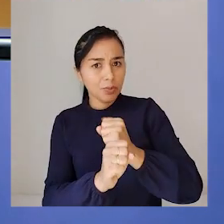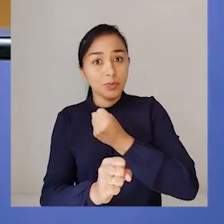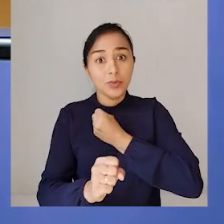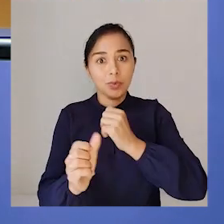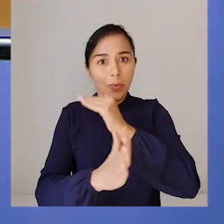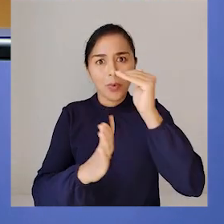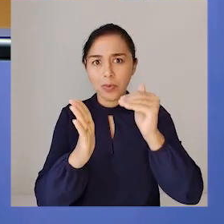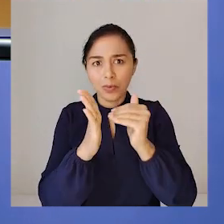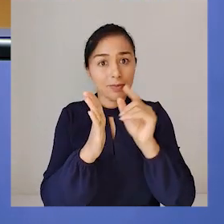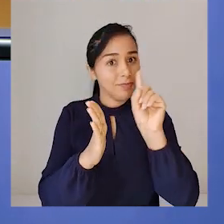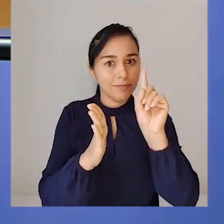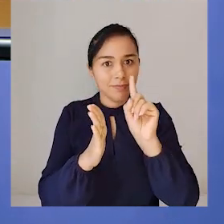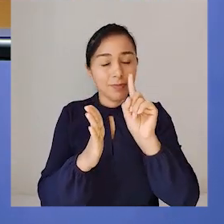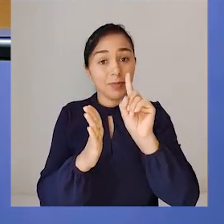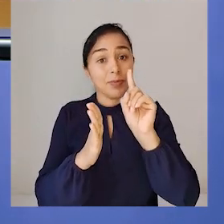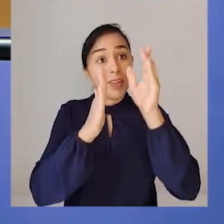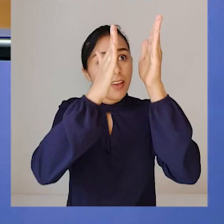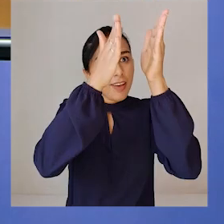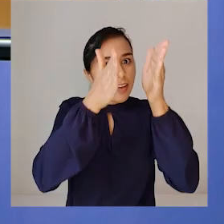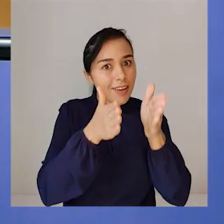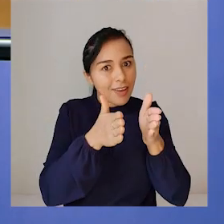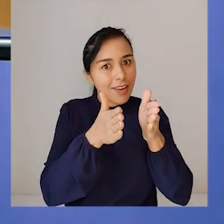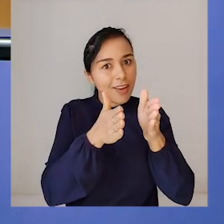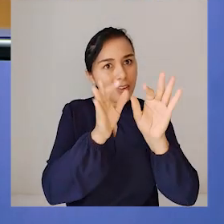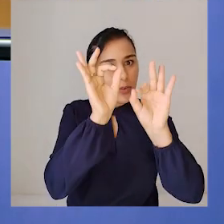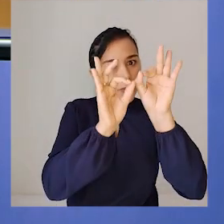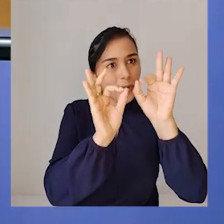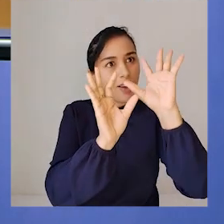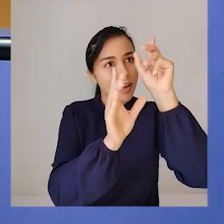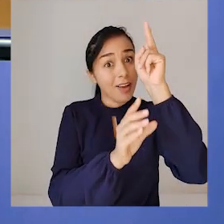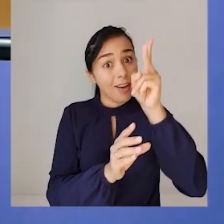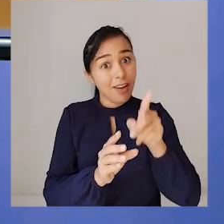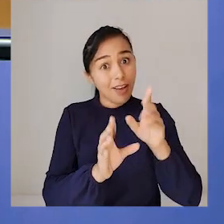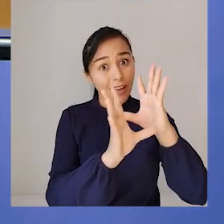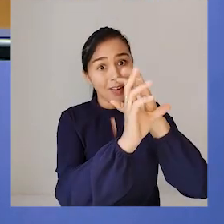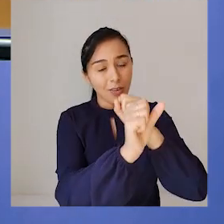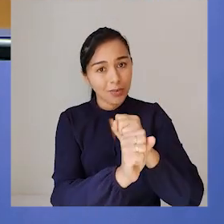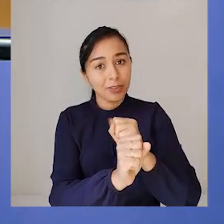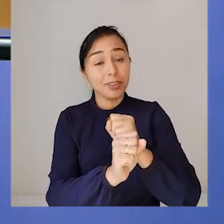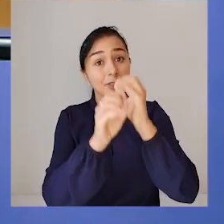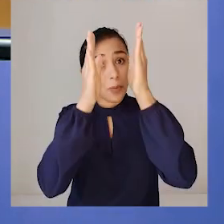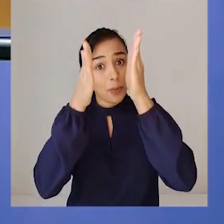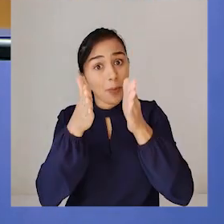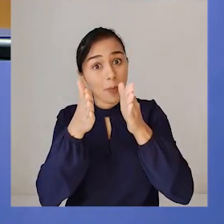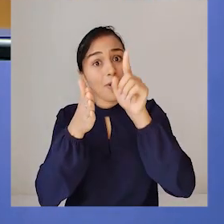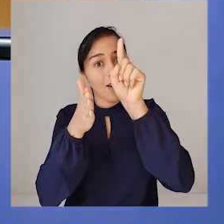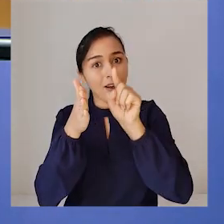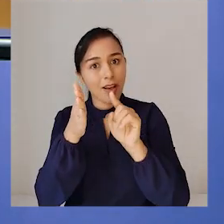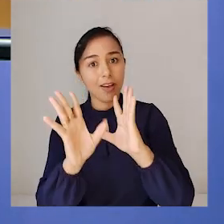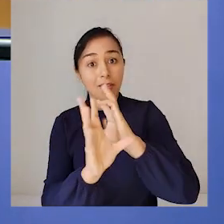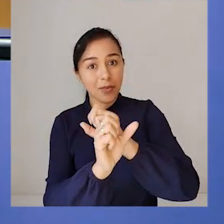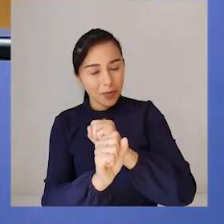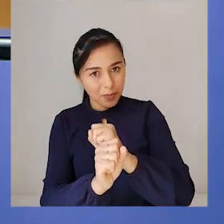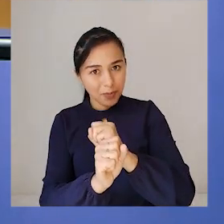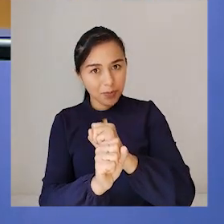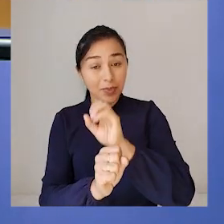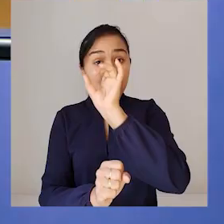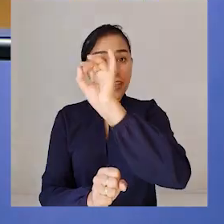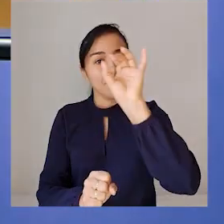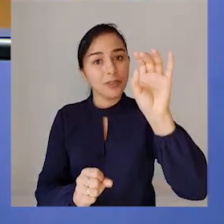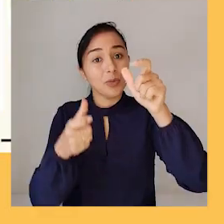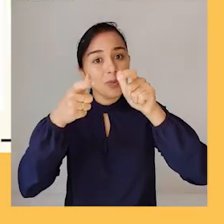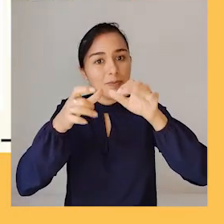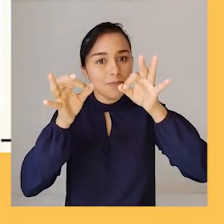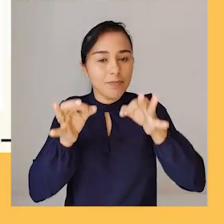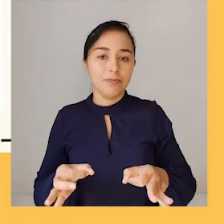estamos pegando cada parte desse número e somando o seu valor posicional.